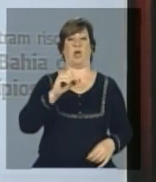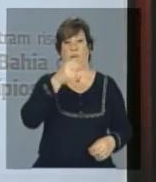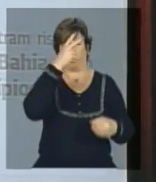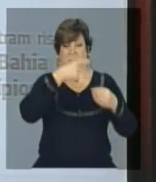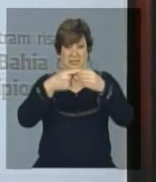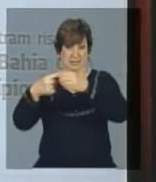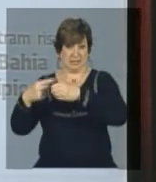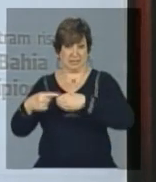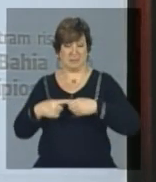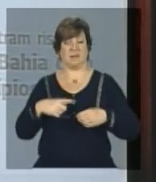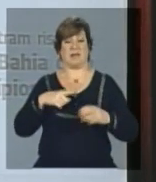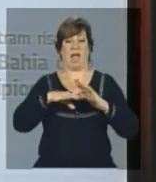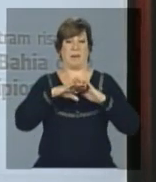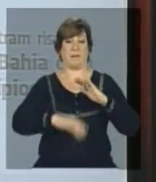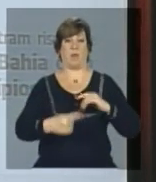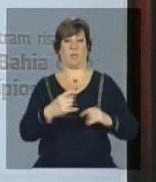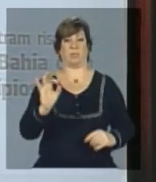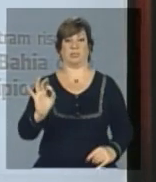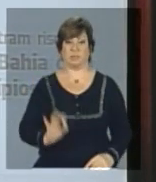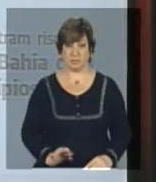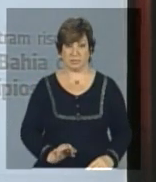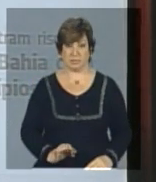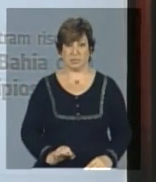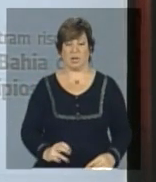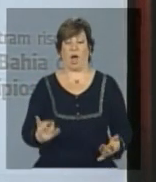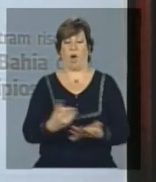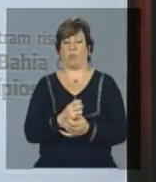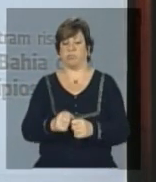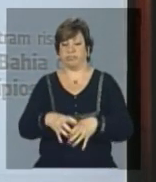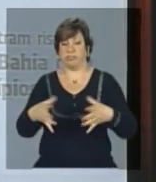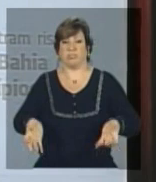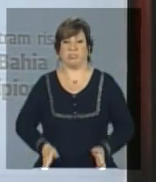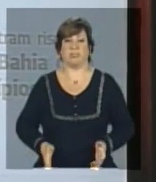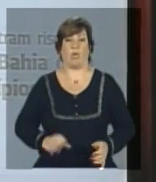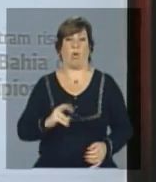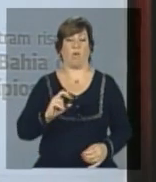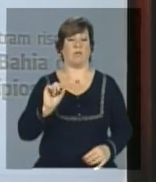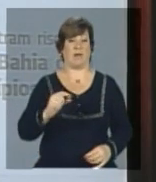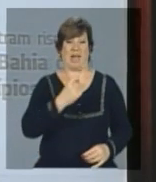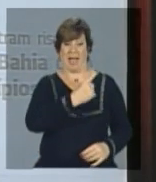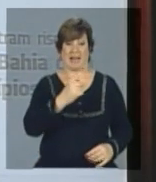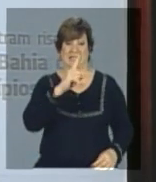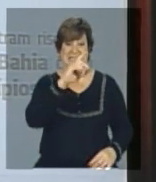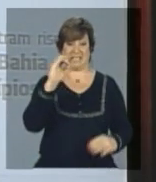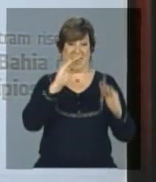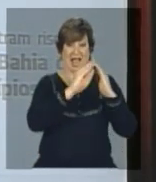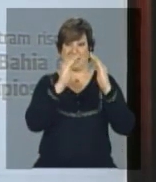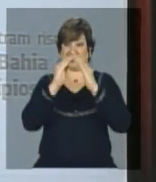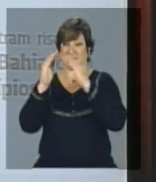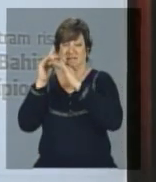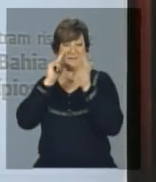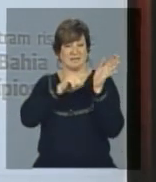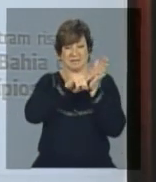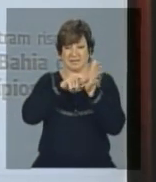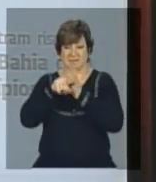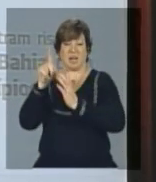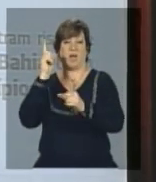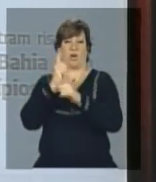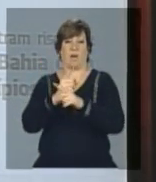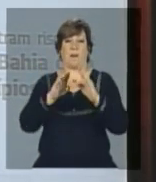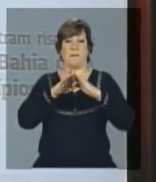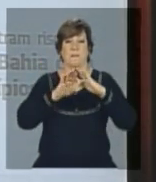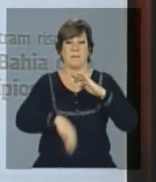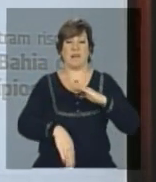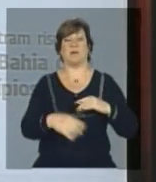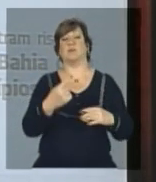estão abaixo de 1%, né, de infestação, ou seja, em cada 100 casas pesquisadas se encontrou em menos